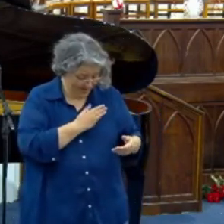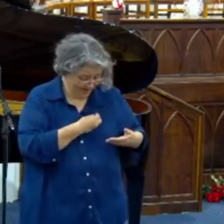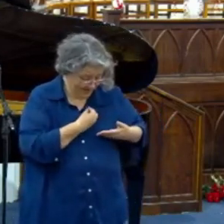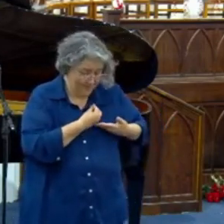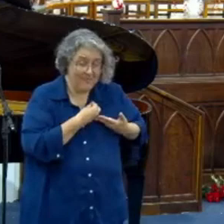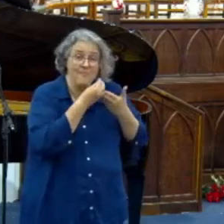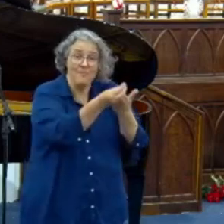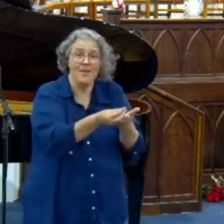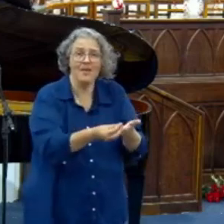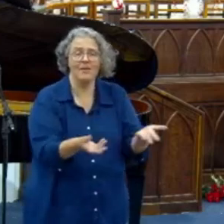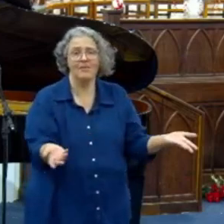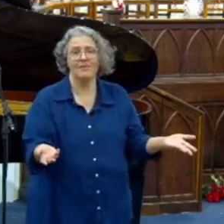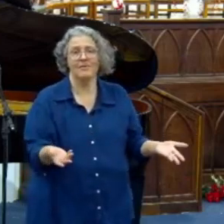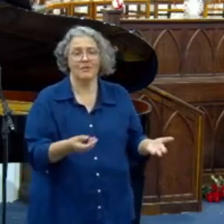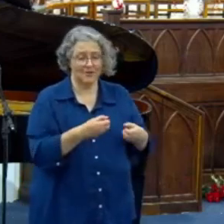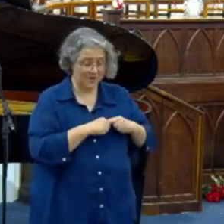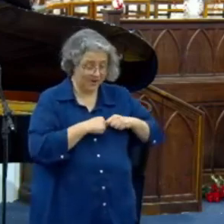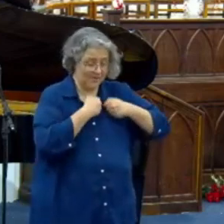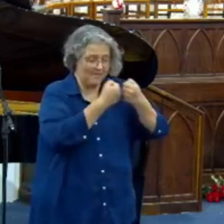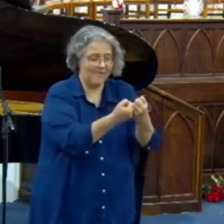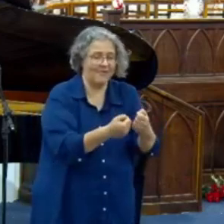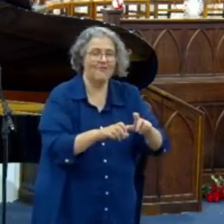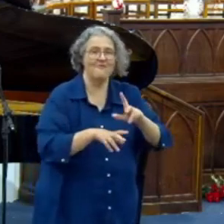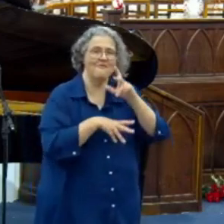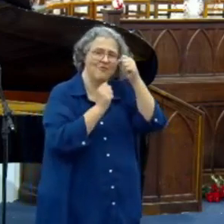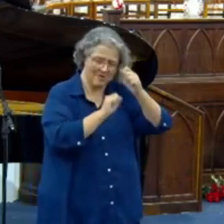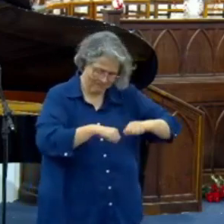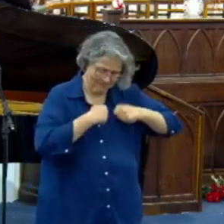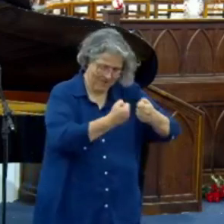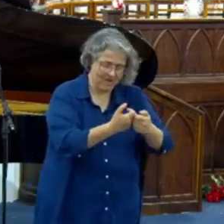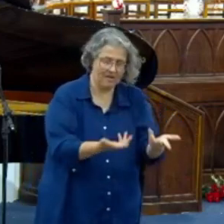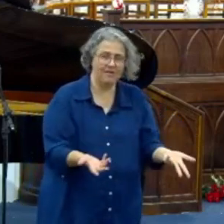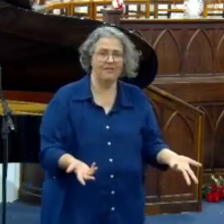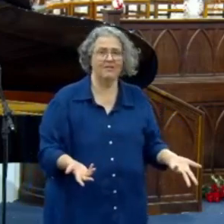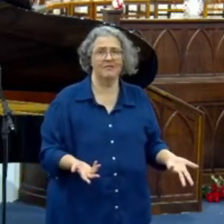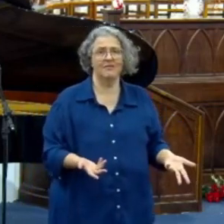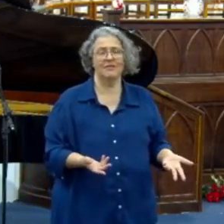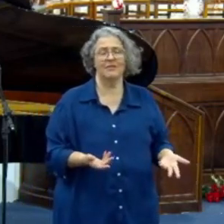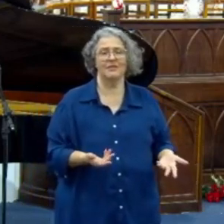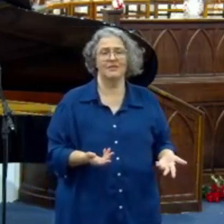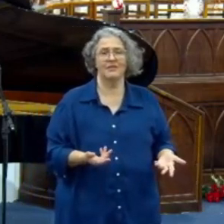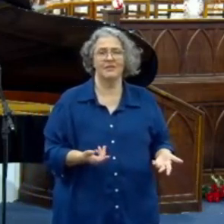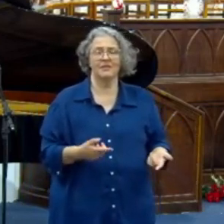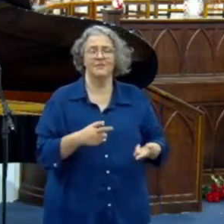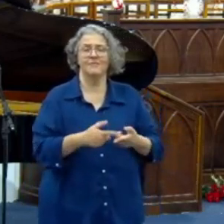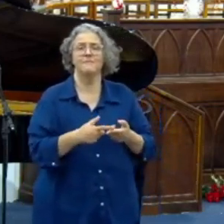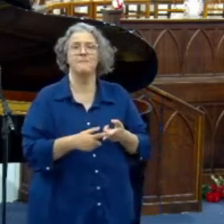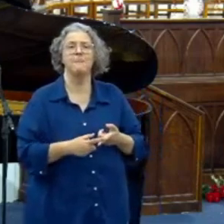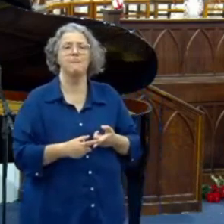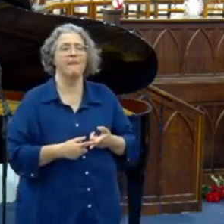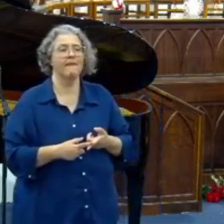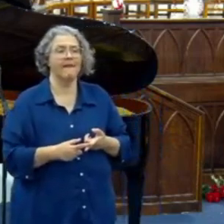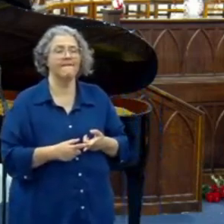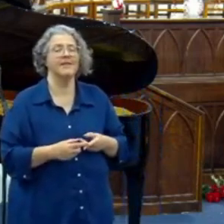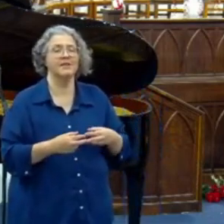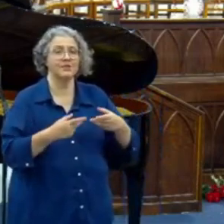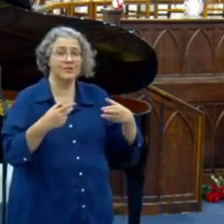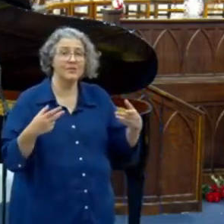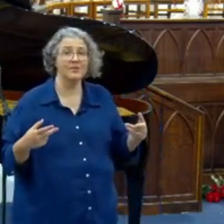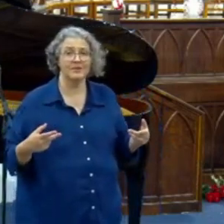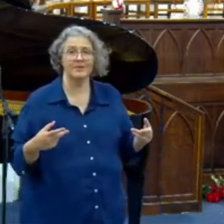capítulo 14, diz: assim, pois, todo aquele que dentre vós não renuncia às coisas perecíveis, não pode ser meu